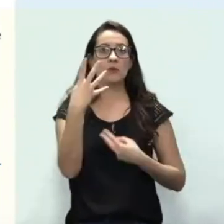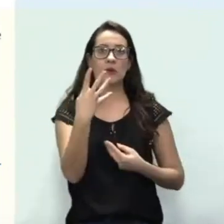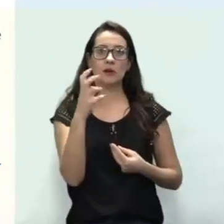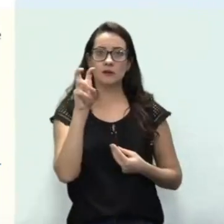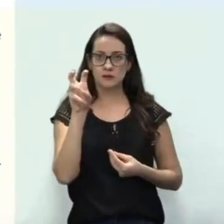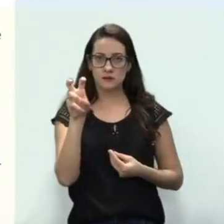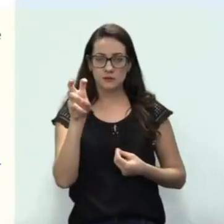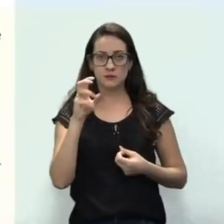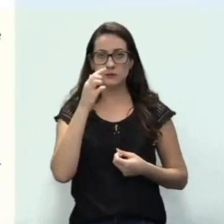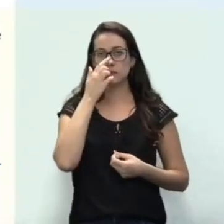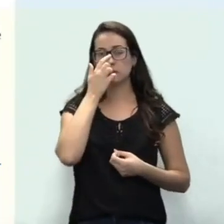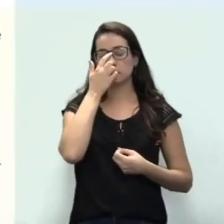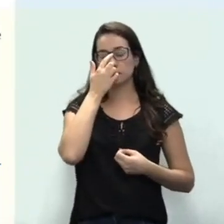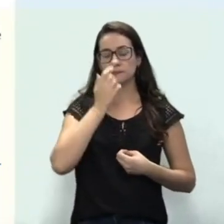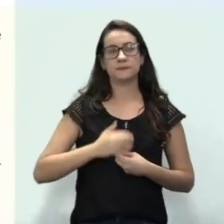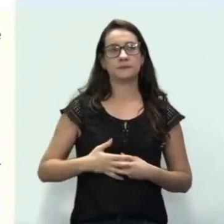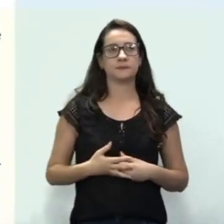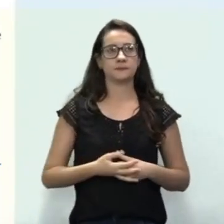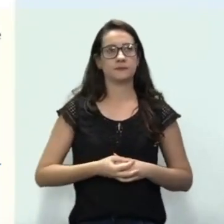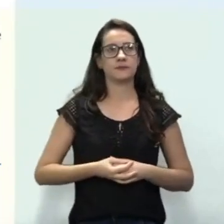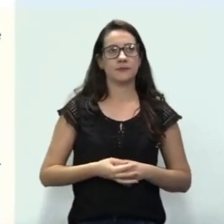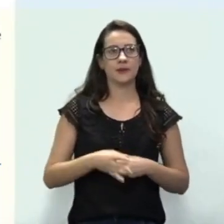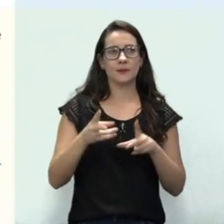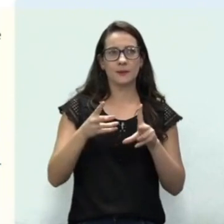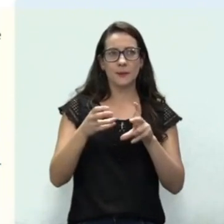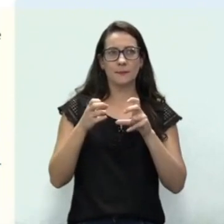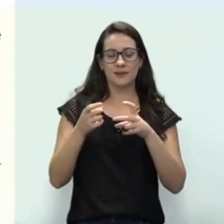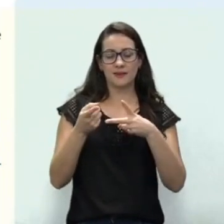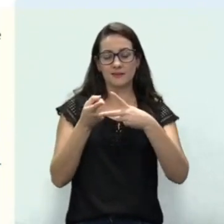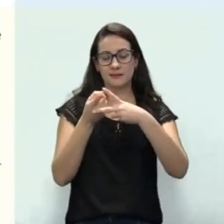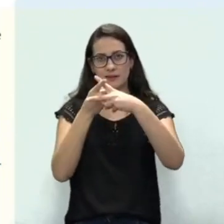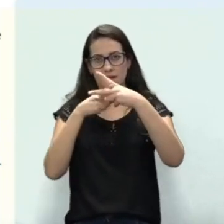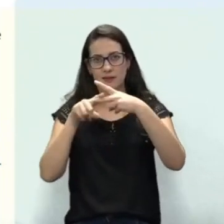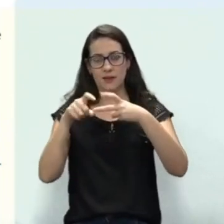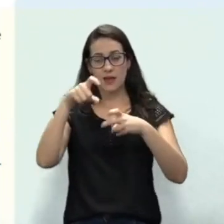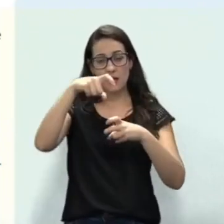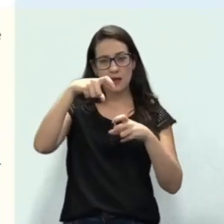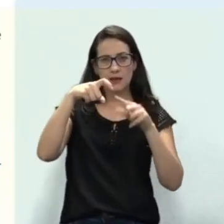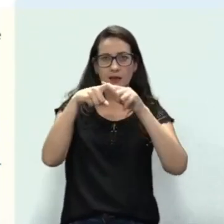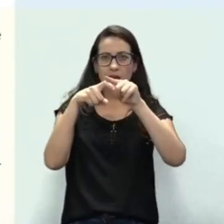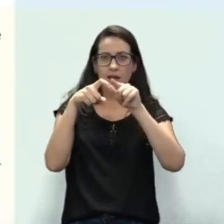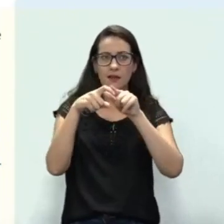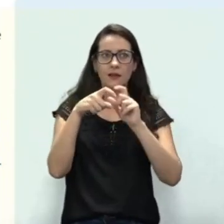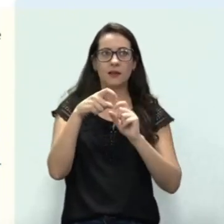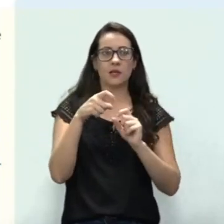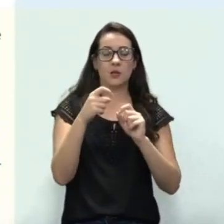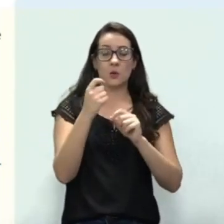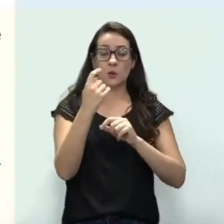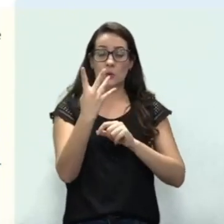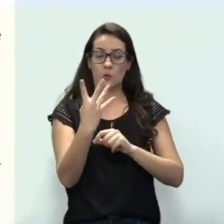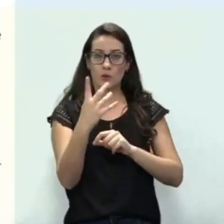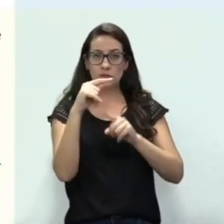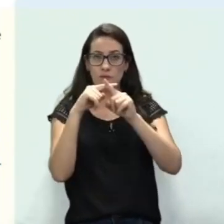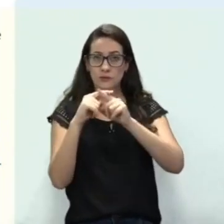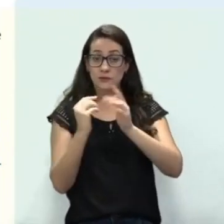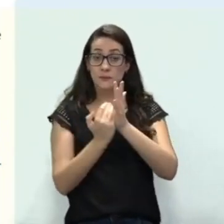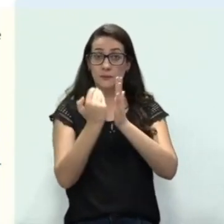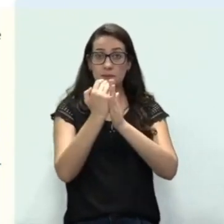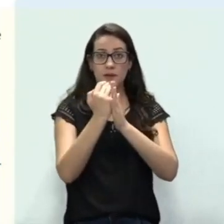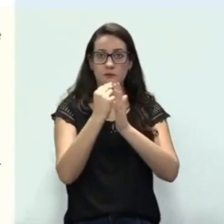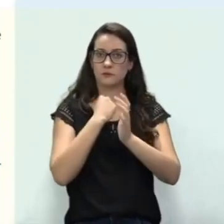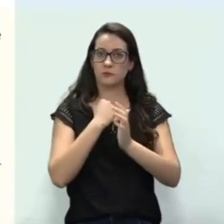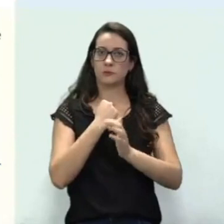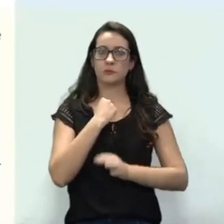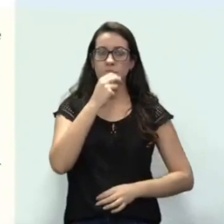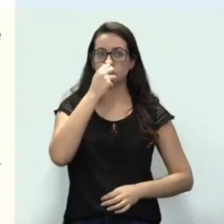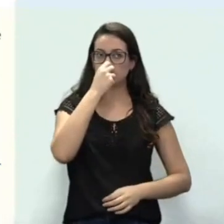aqui. Então, essa parte da barra dobrada não pode ser inferior a 4 vezes o diâmetro. E para o